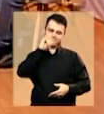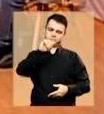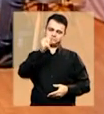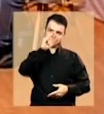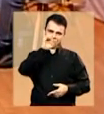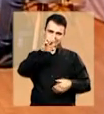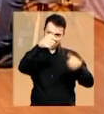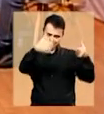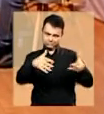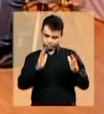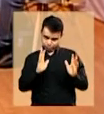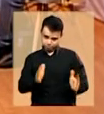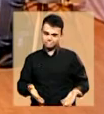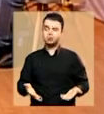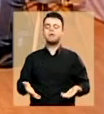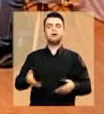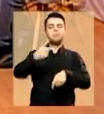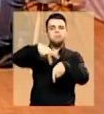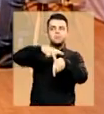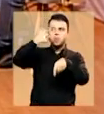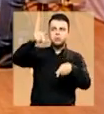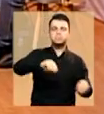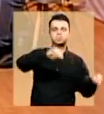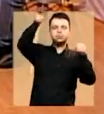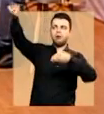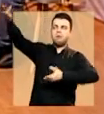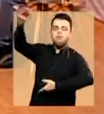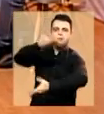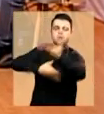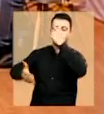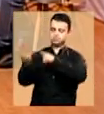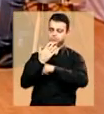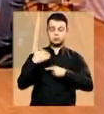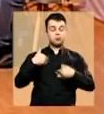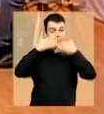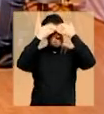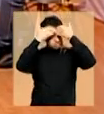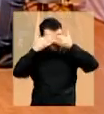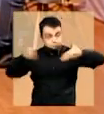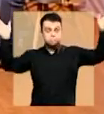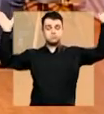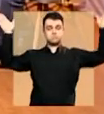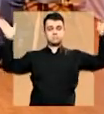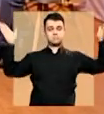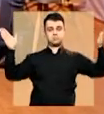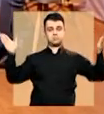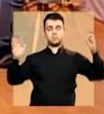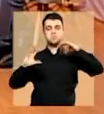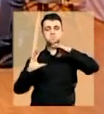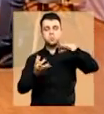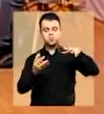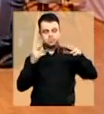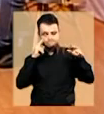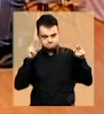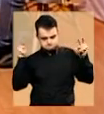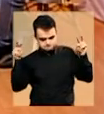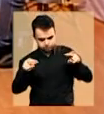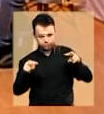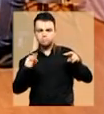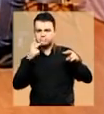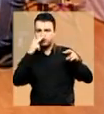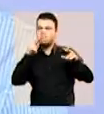intercâmbio ele abre a cabeça, ela dá uma outra visão de mundo, né? Uma visão